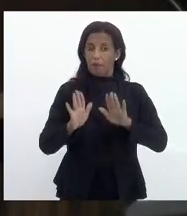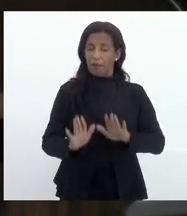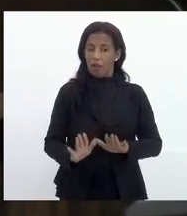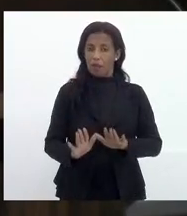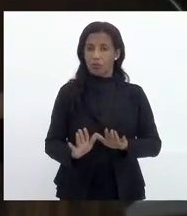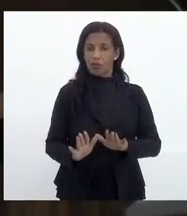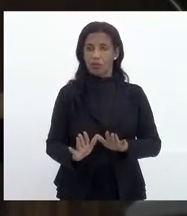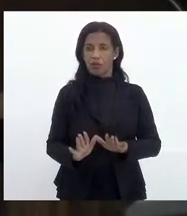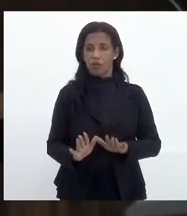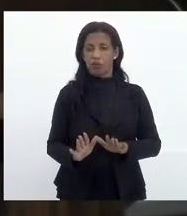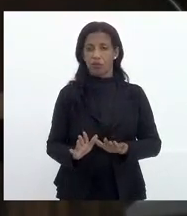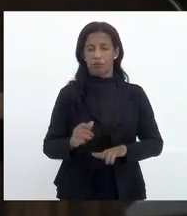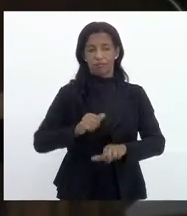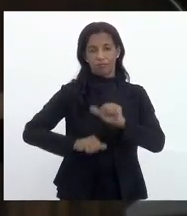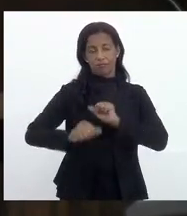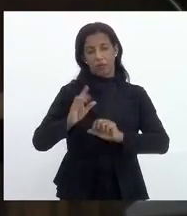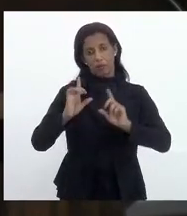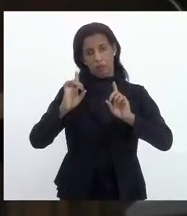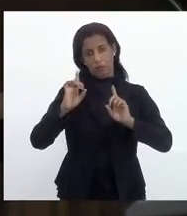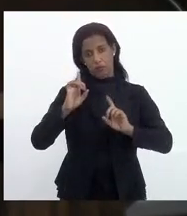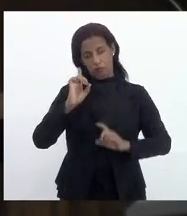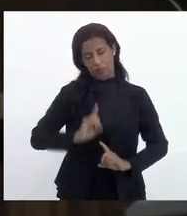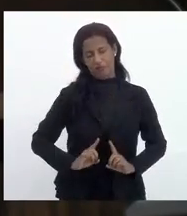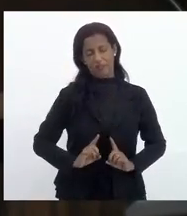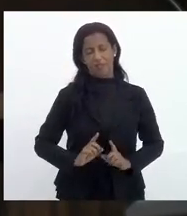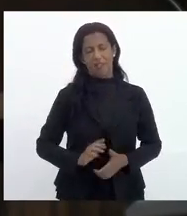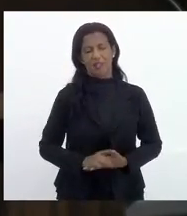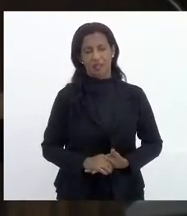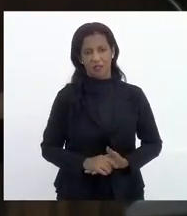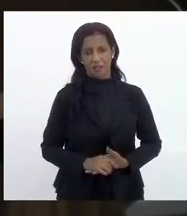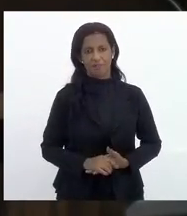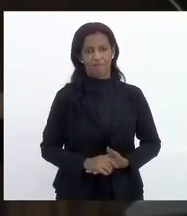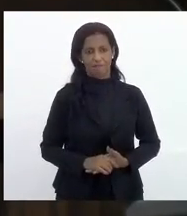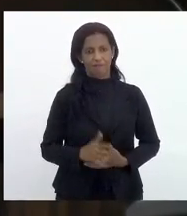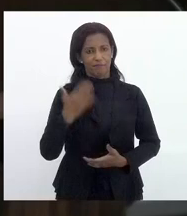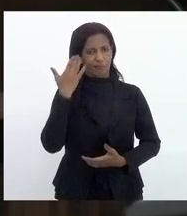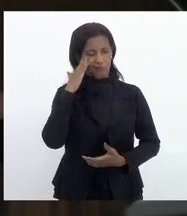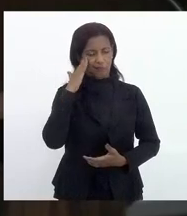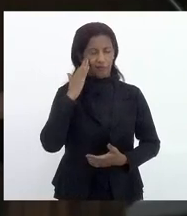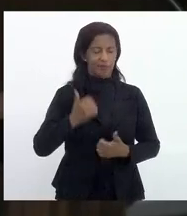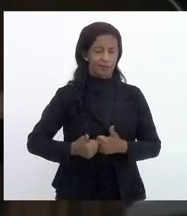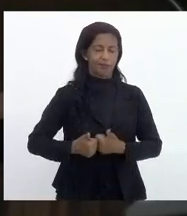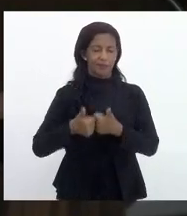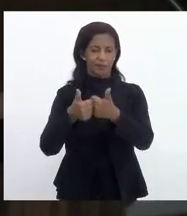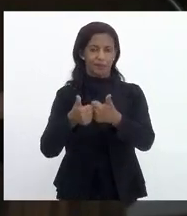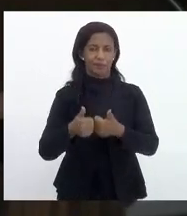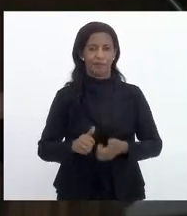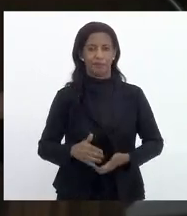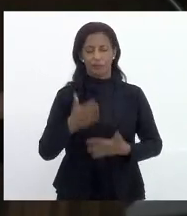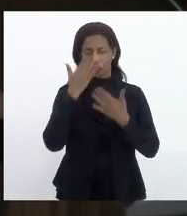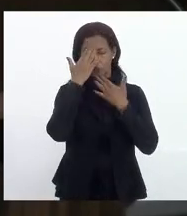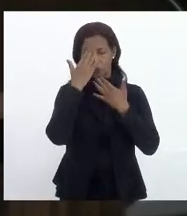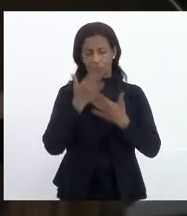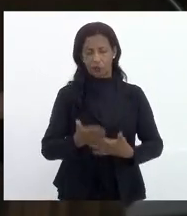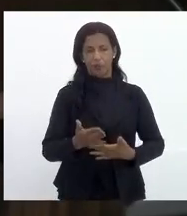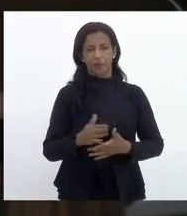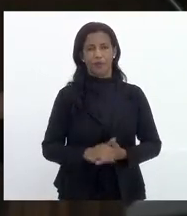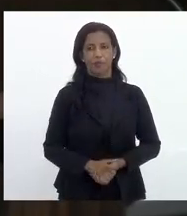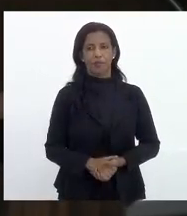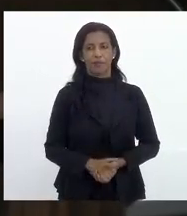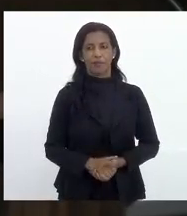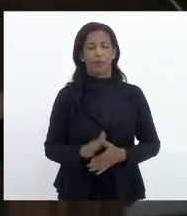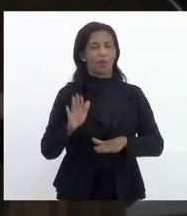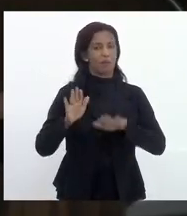mais que ficaram paraplégicos e tetraplégicos em vagas não temos que entender melhor a esse questionamento muito obrigada